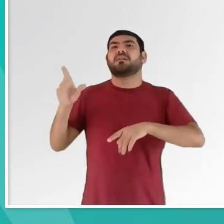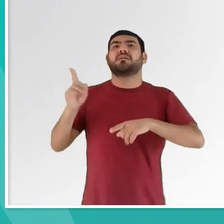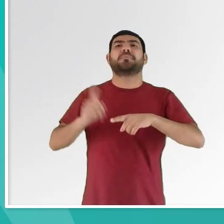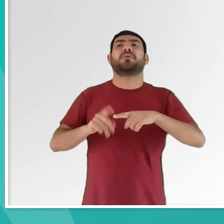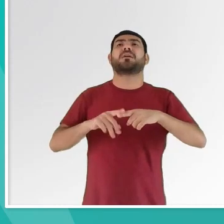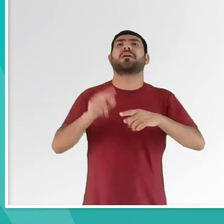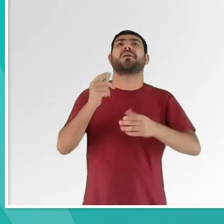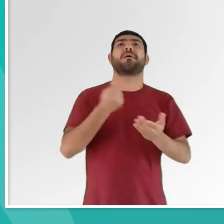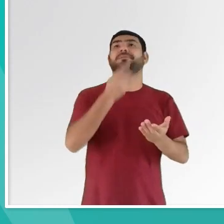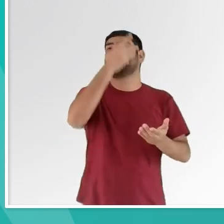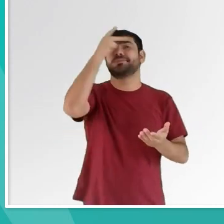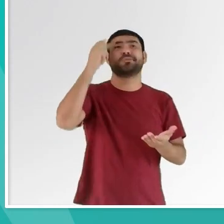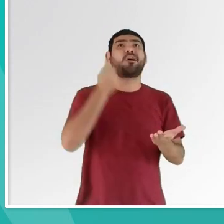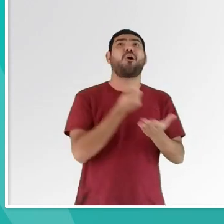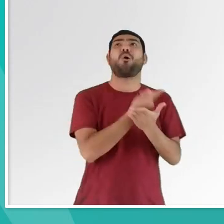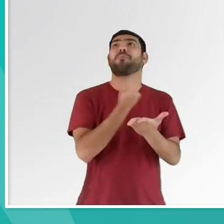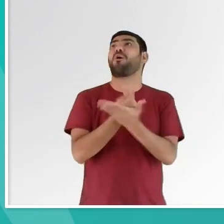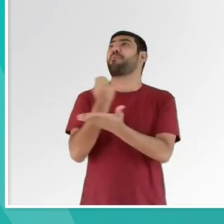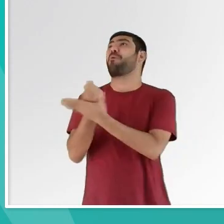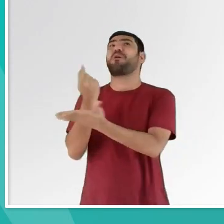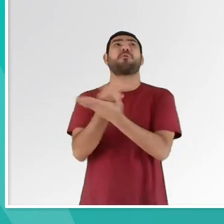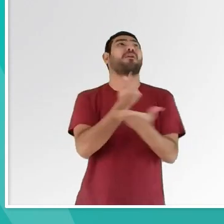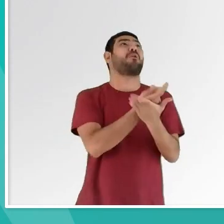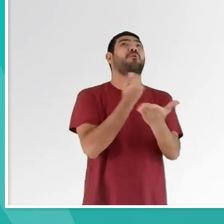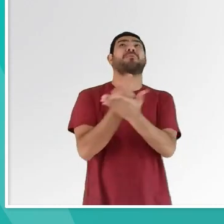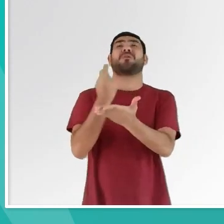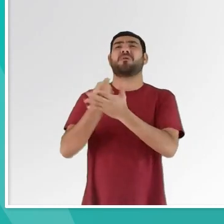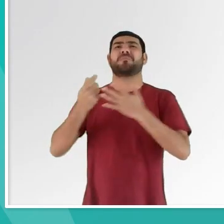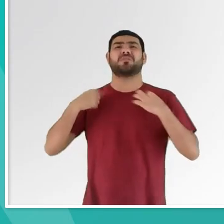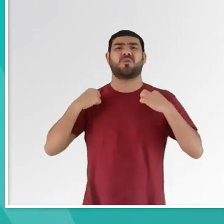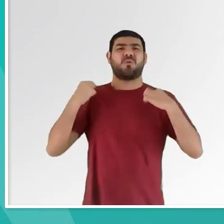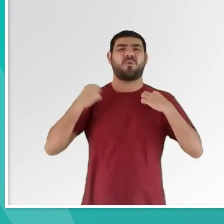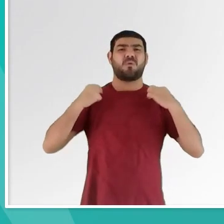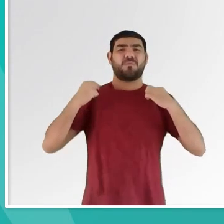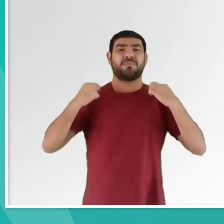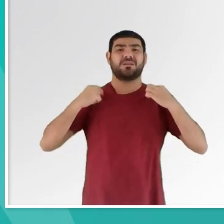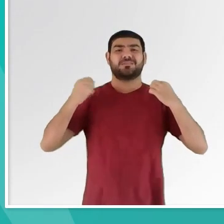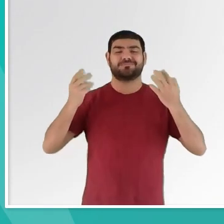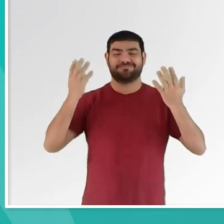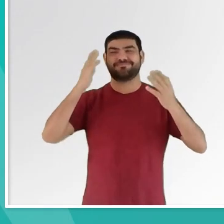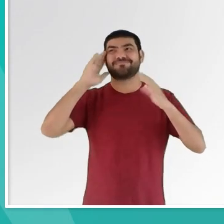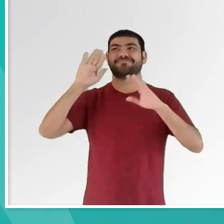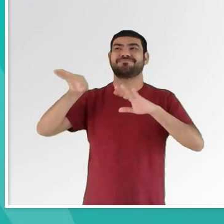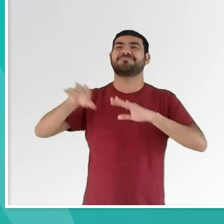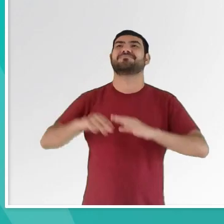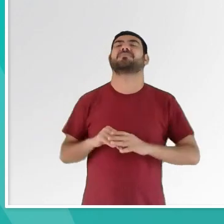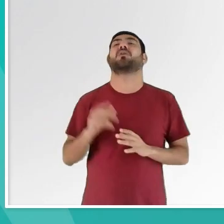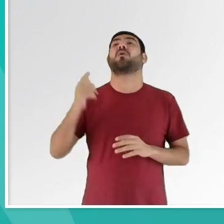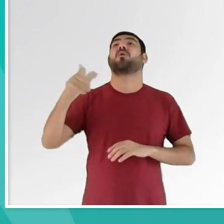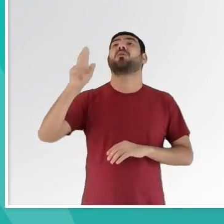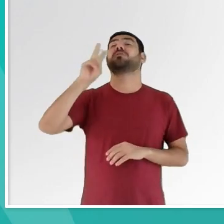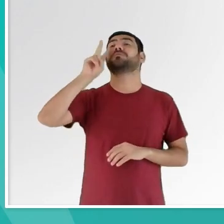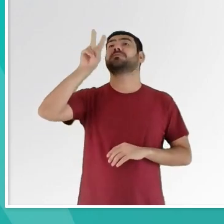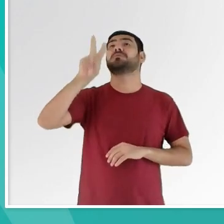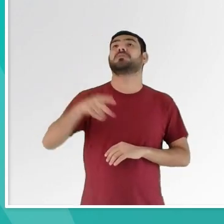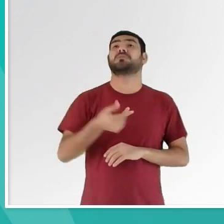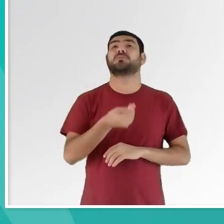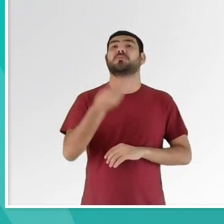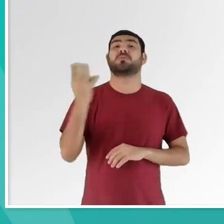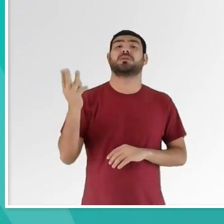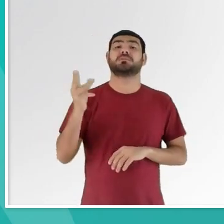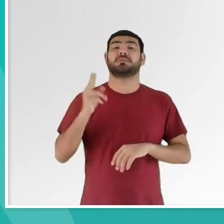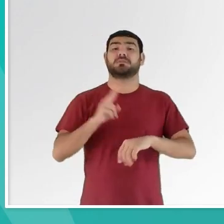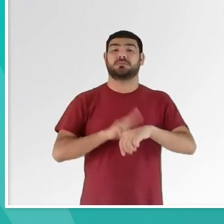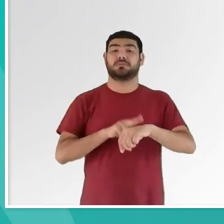dentro do seu guarda-roupa. Ok? Então vamos continuar. Nós temos o quê? A quantidade de tempo que leva